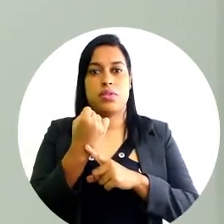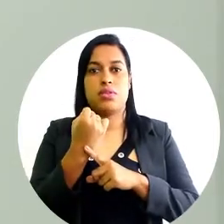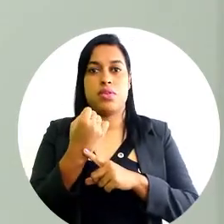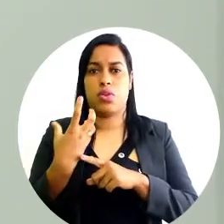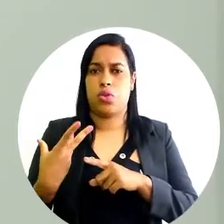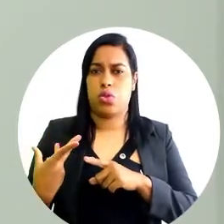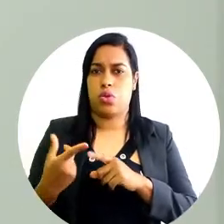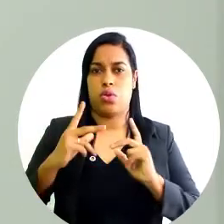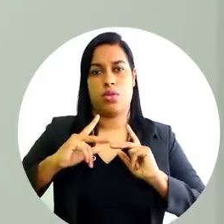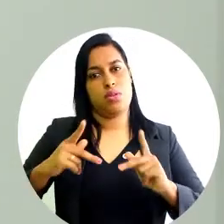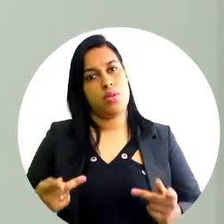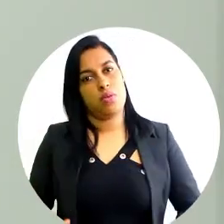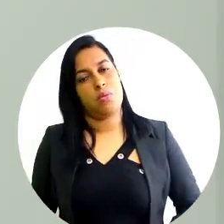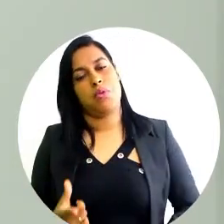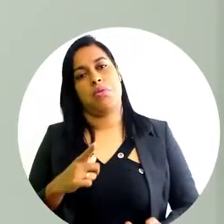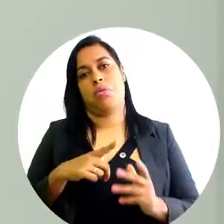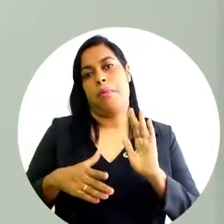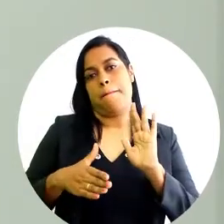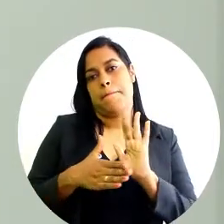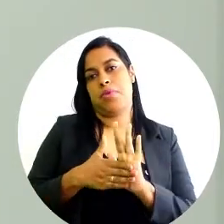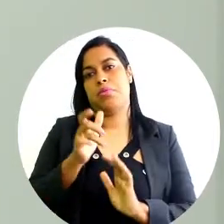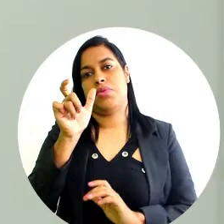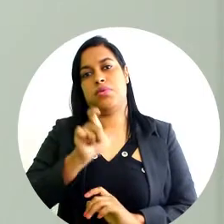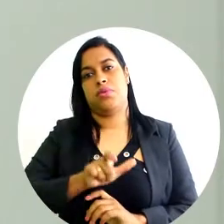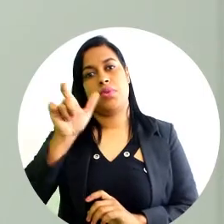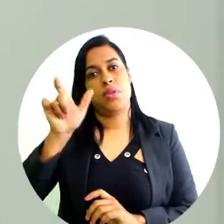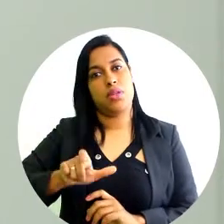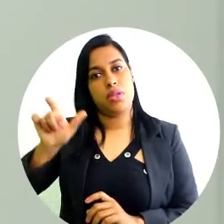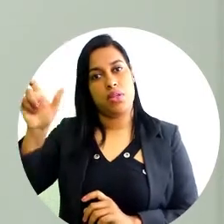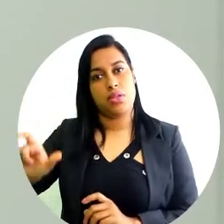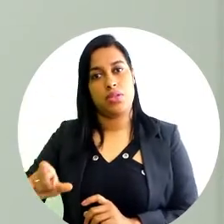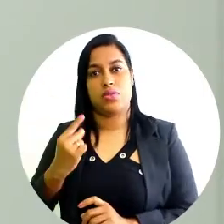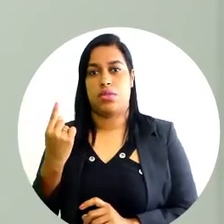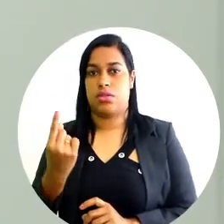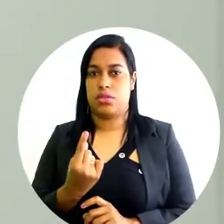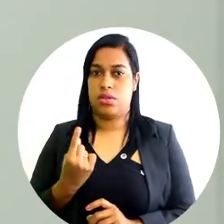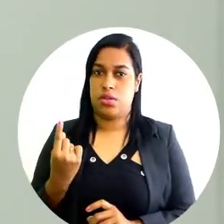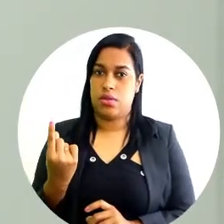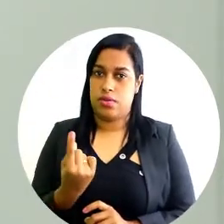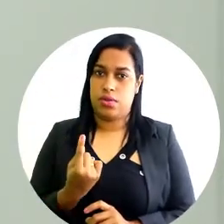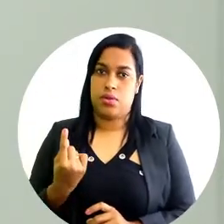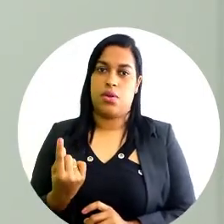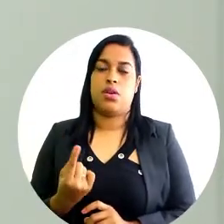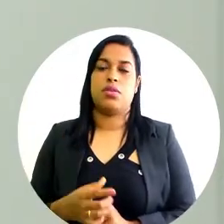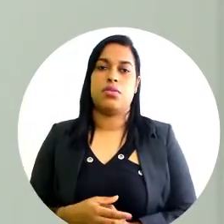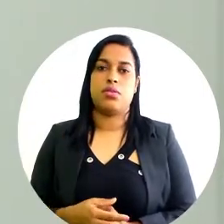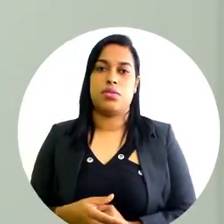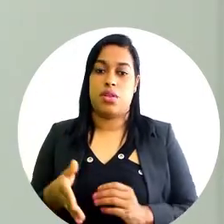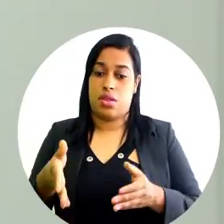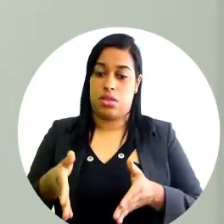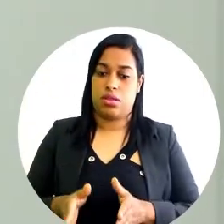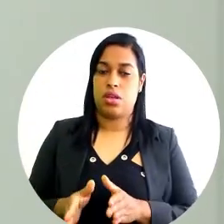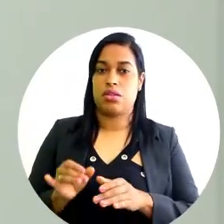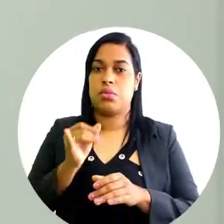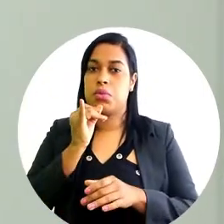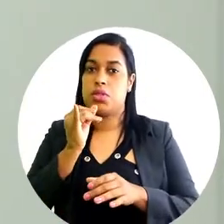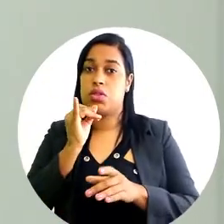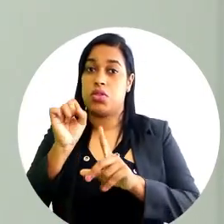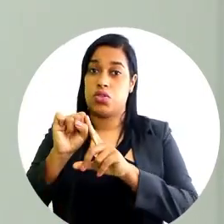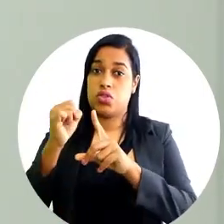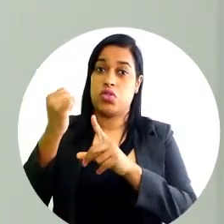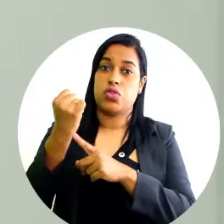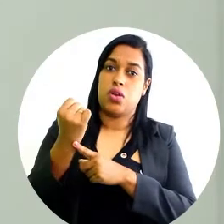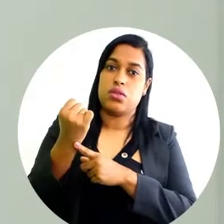sociedade. Todo ser humano tem as suas próprias características individuais, no entanto, ele nasce dentro